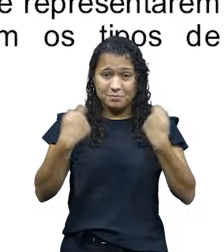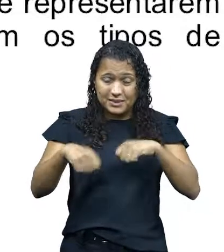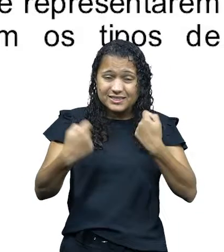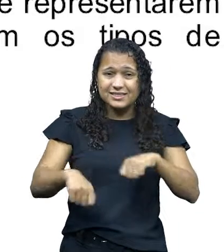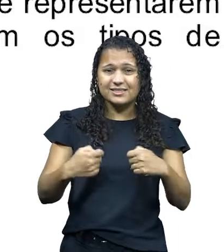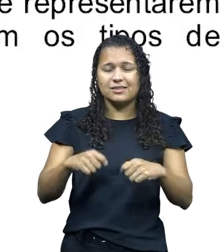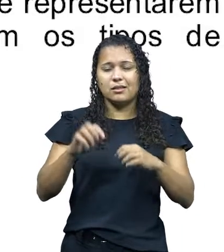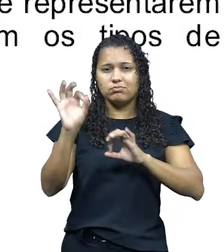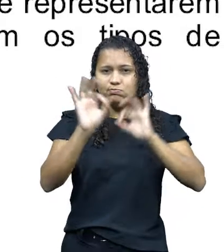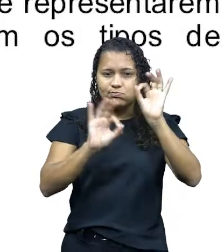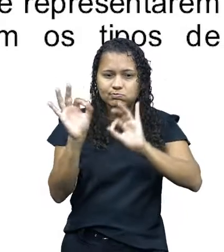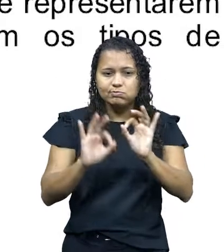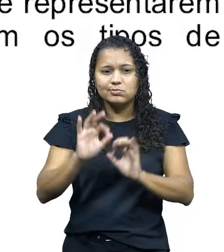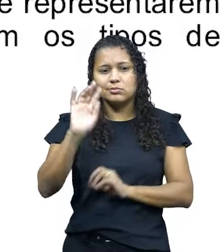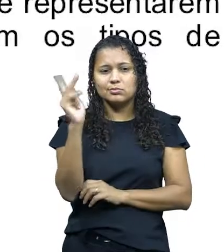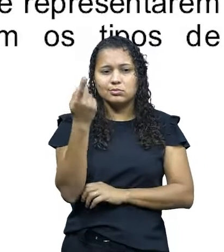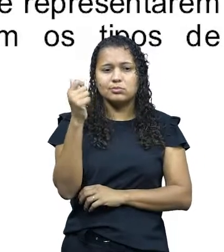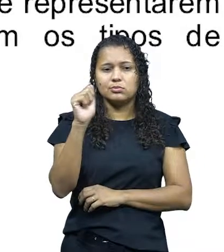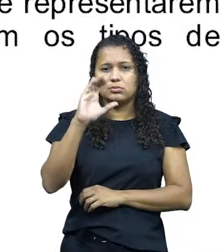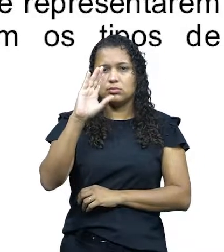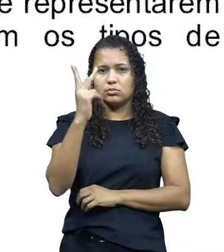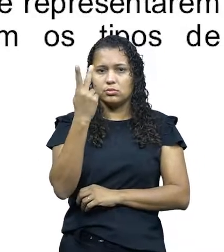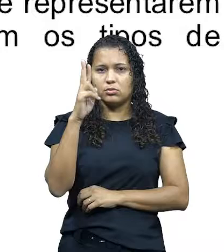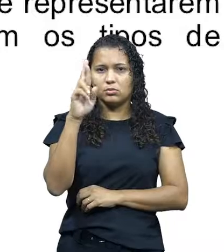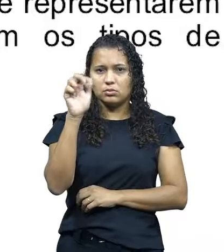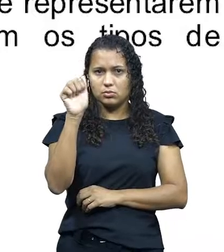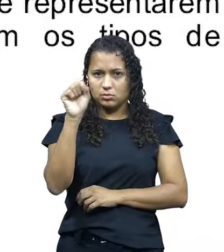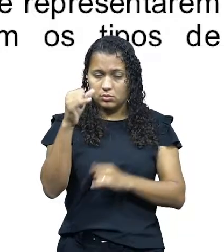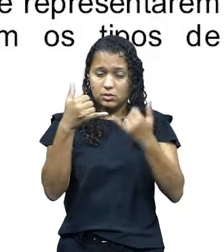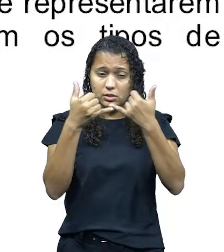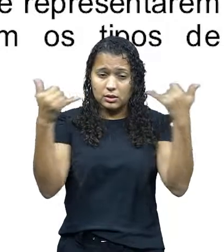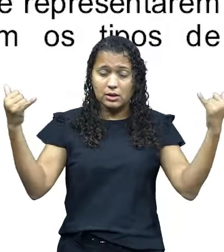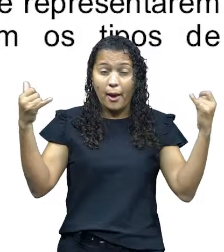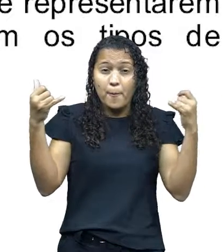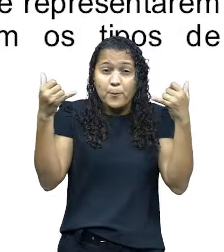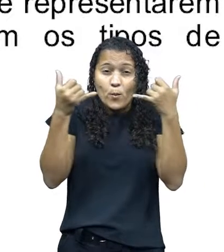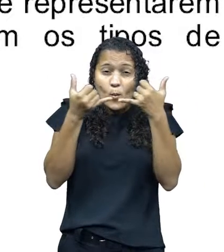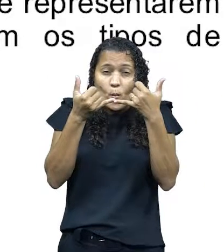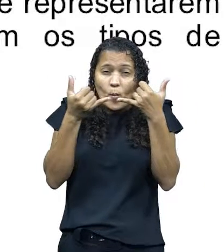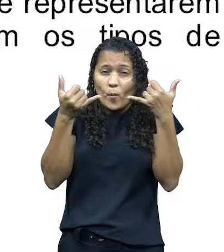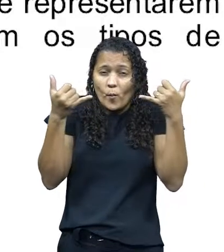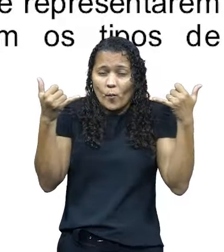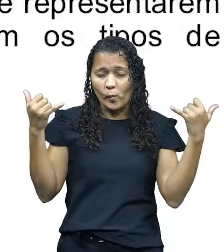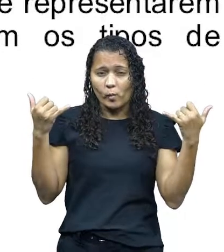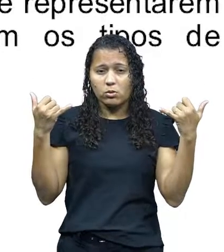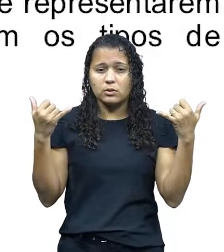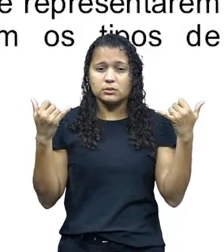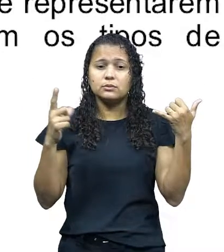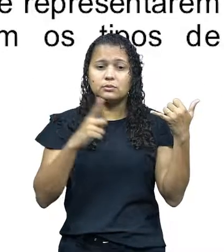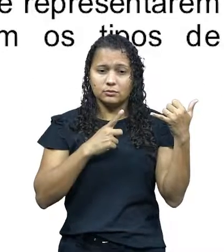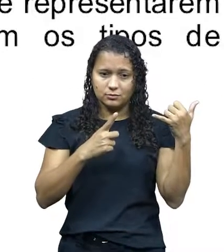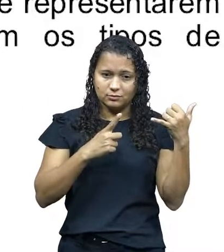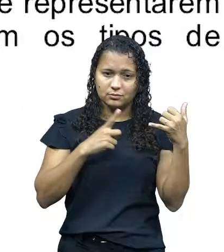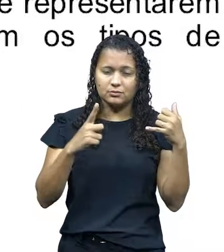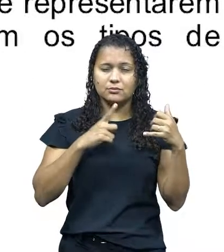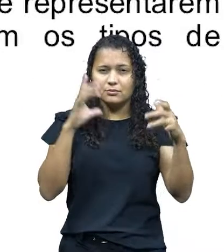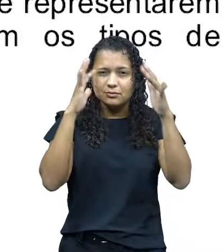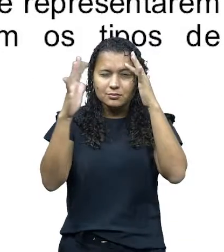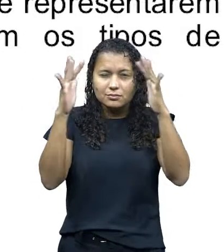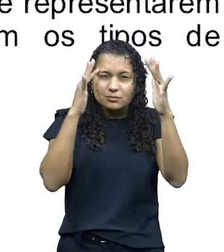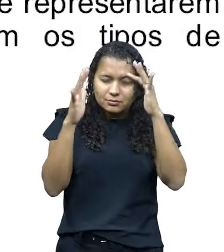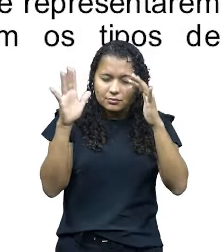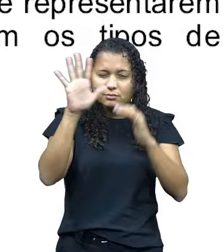é preenchida com as achuras, né? E elas são linhas estreitas que, além de representarem a